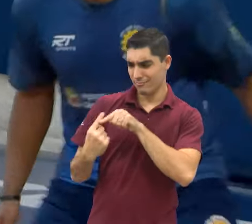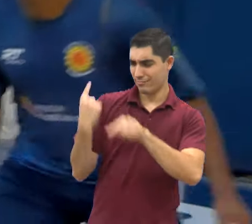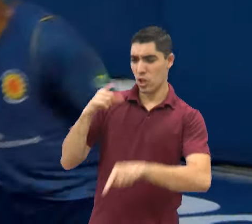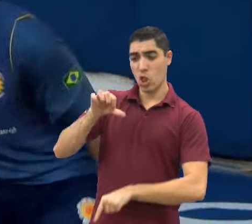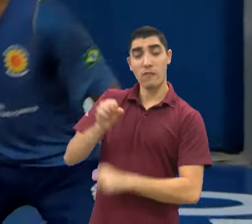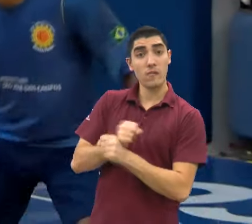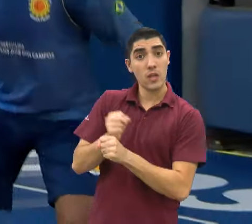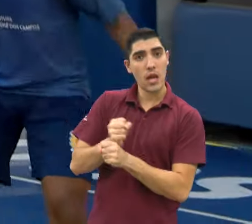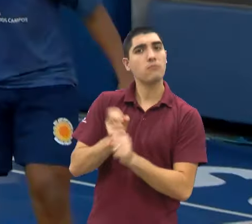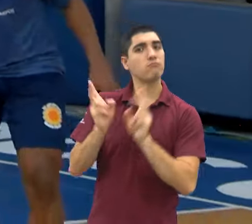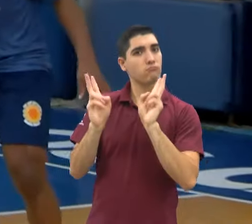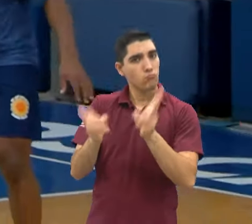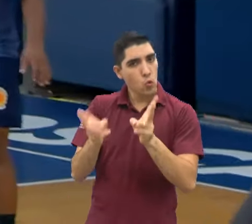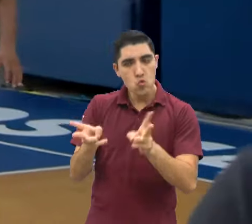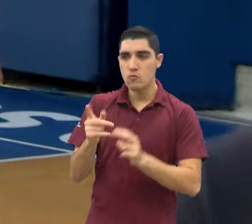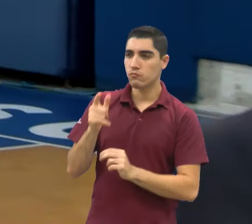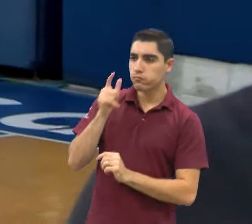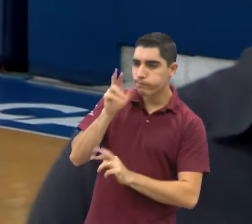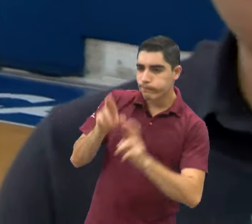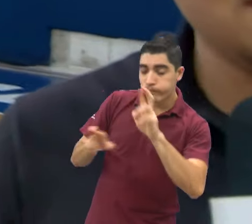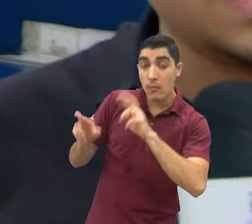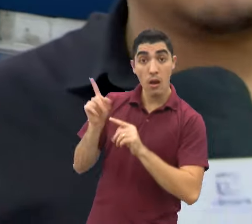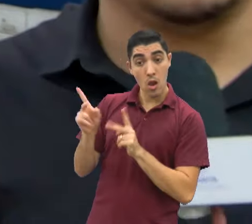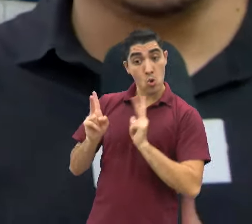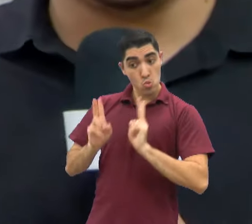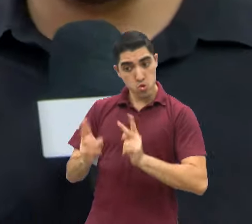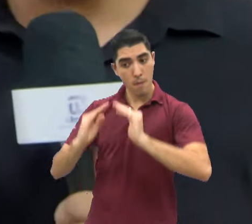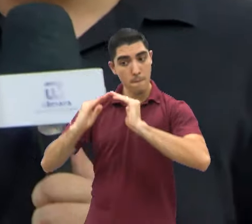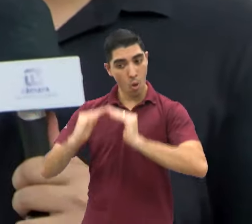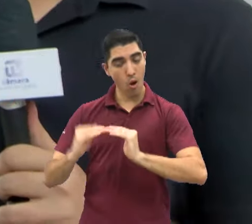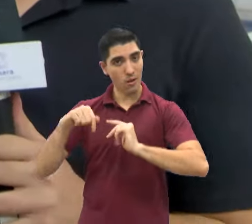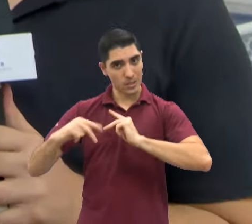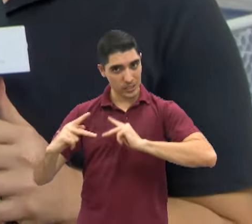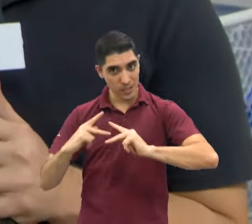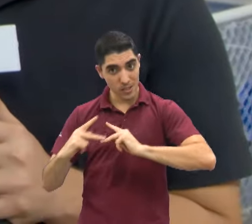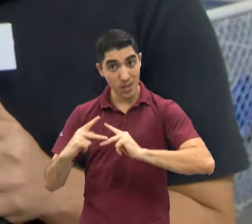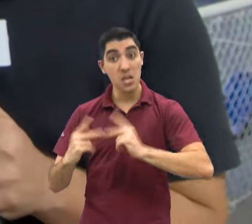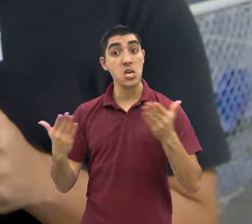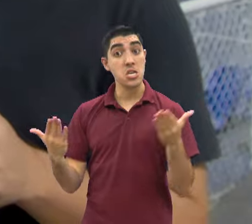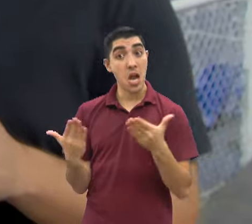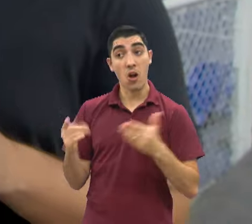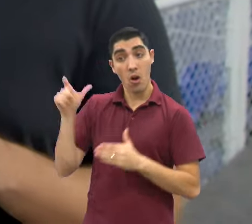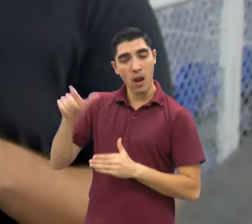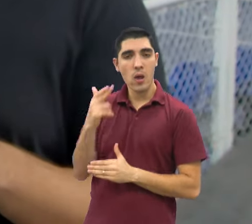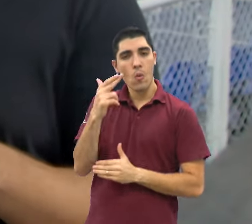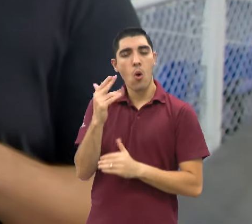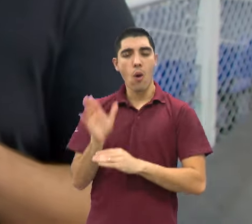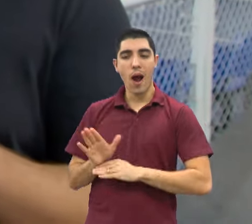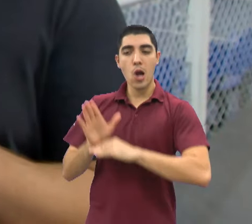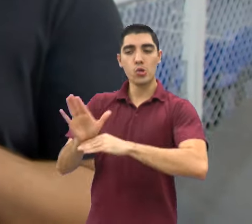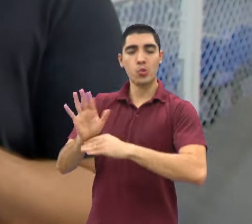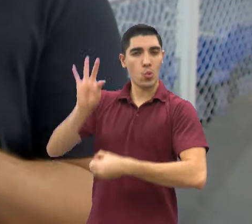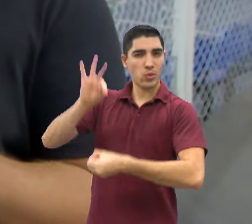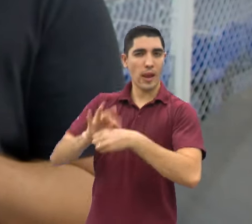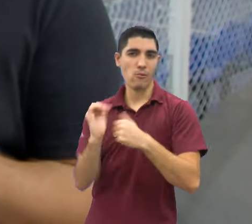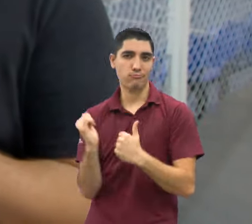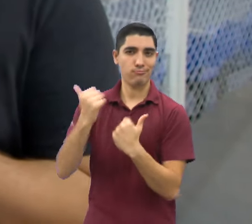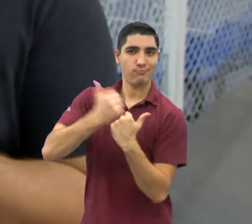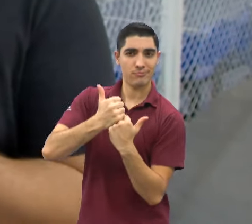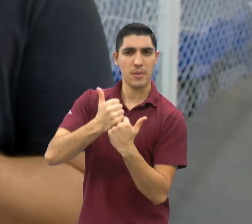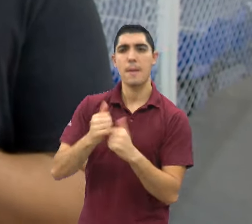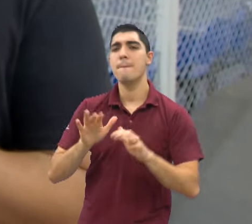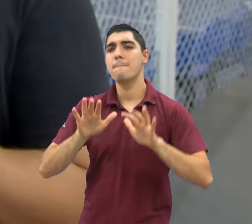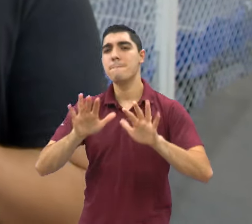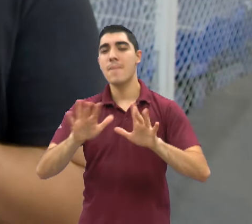atrás. Permaneceu na cidade e hoje, na teoria, é auxiliar técnico. Mas não é bem assim que o professor